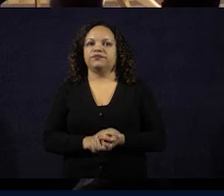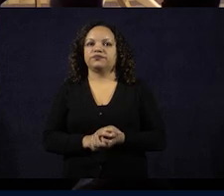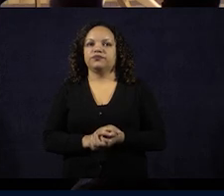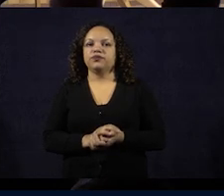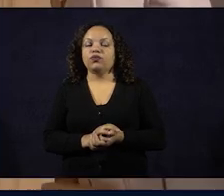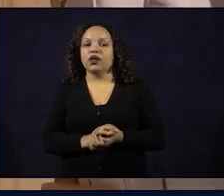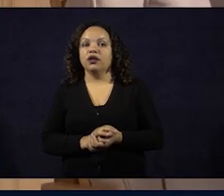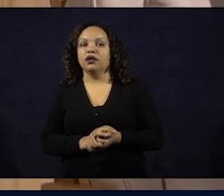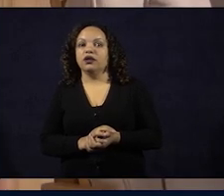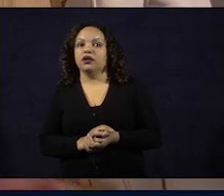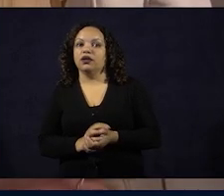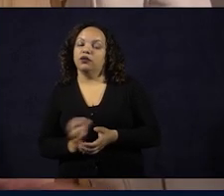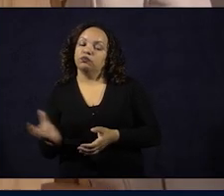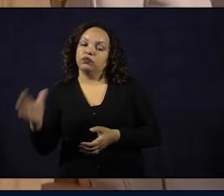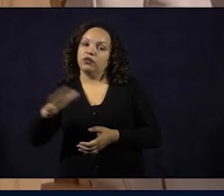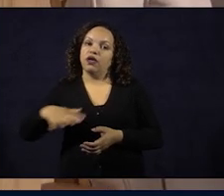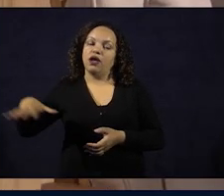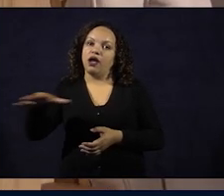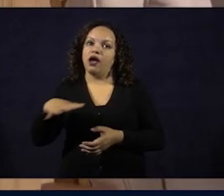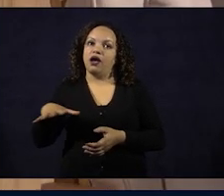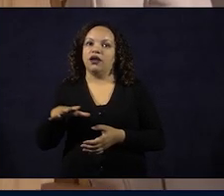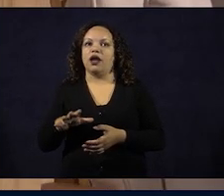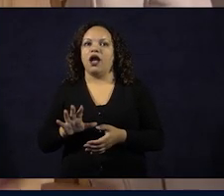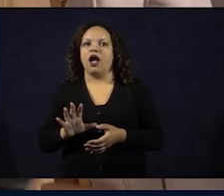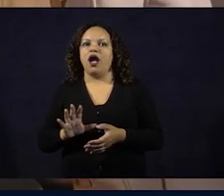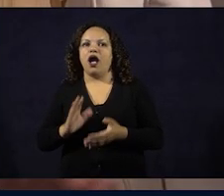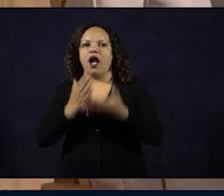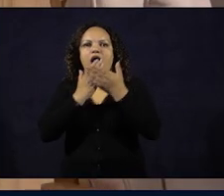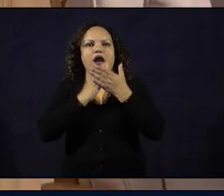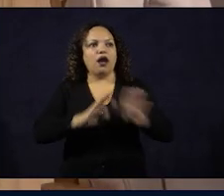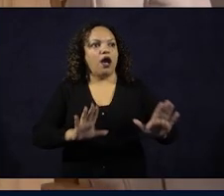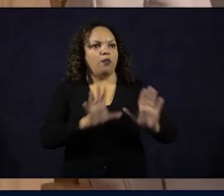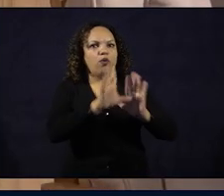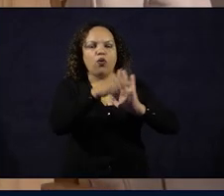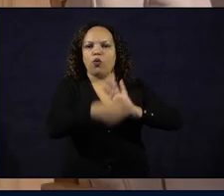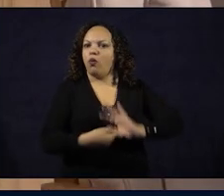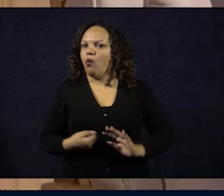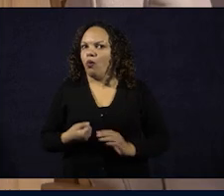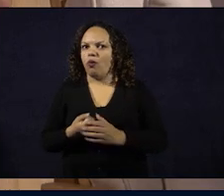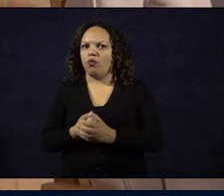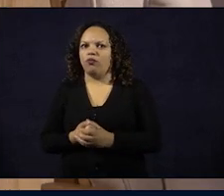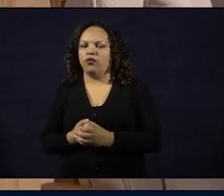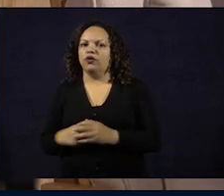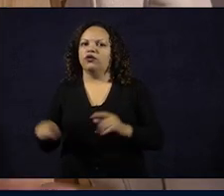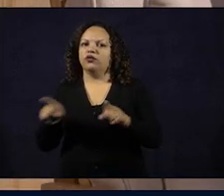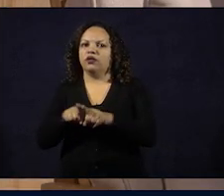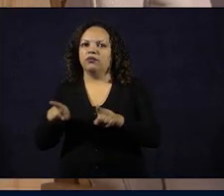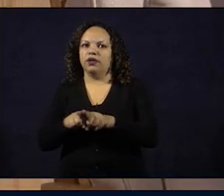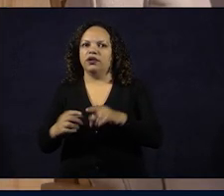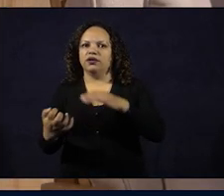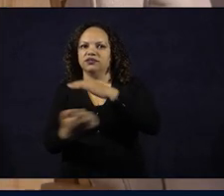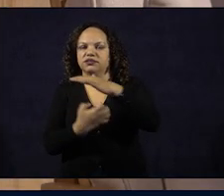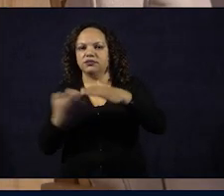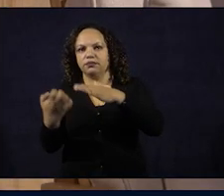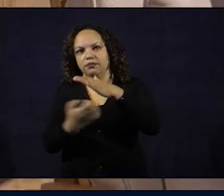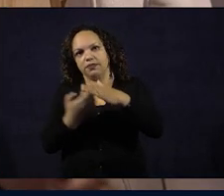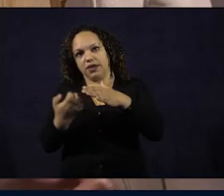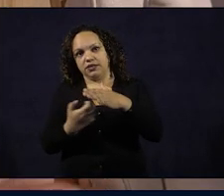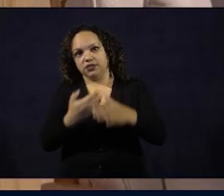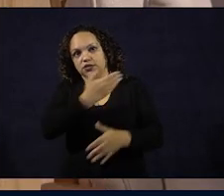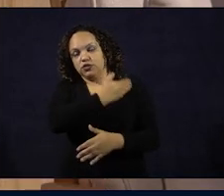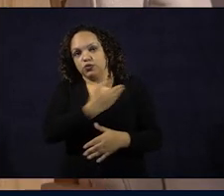O setor de infraestrutura, a gente acabou com a corrupção sistêmica, acabamos com os prejuízos no setor portuário, e as mesmas empresas públicas que deram